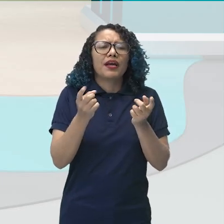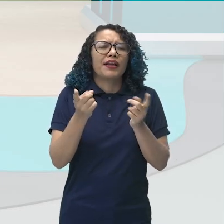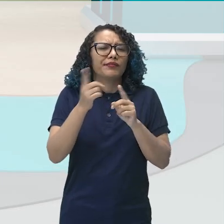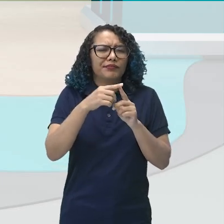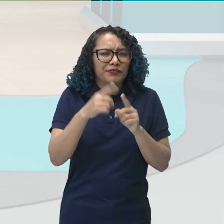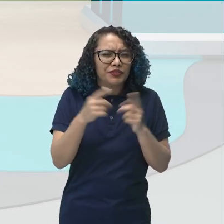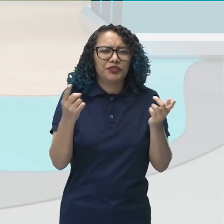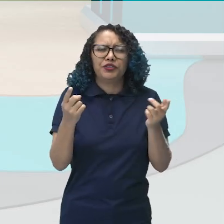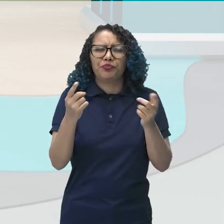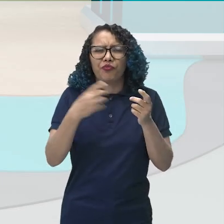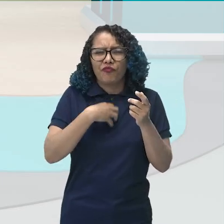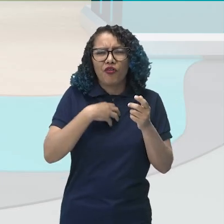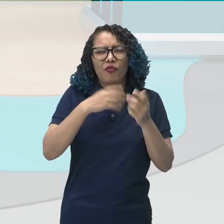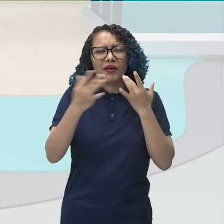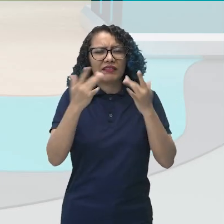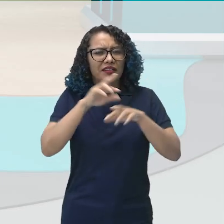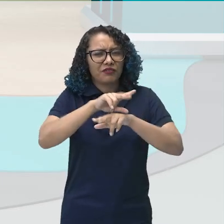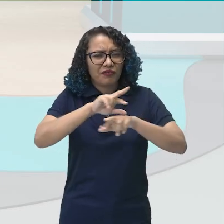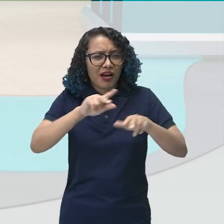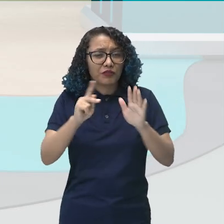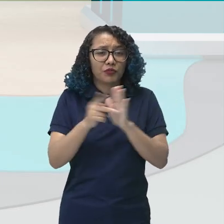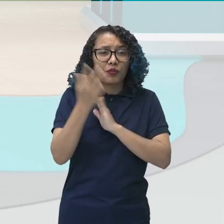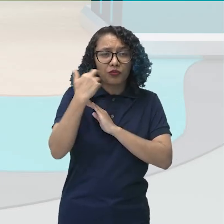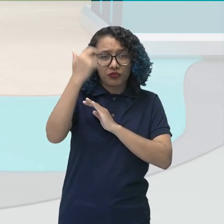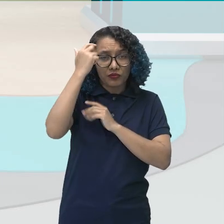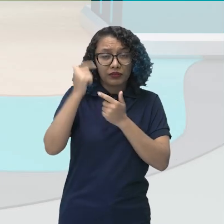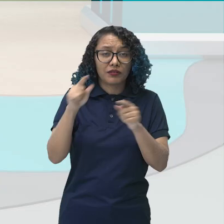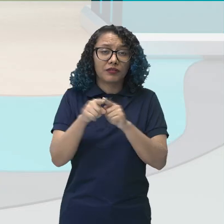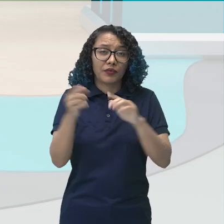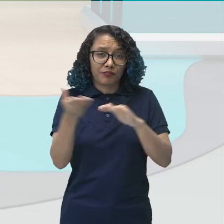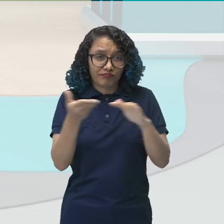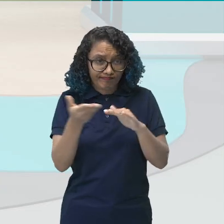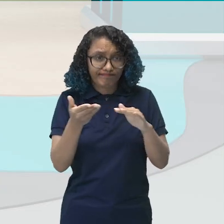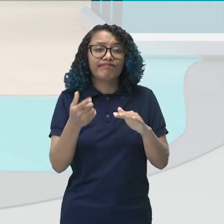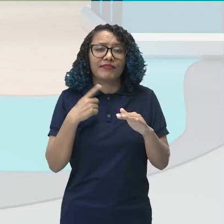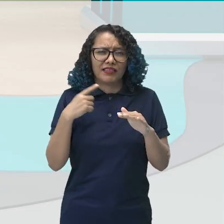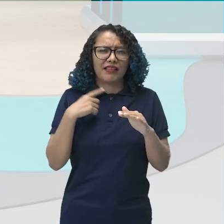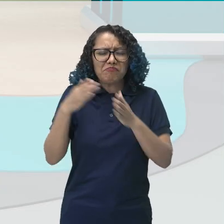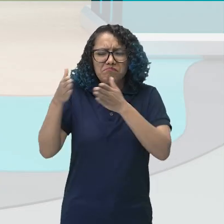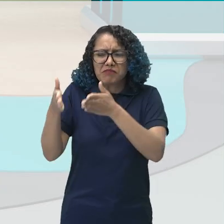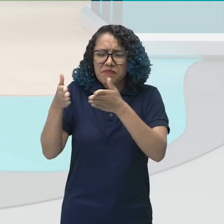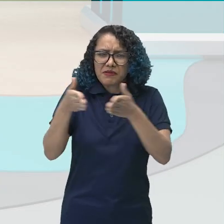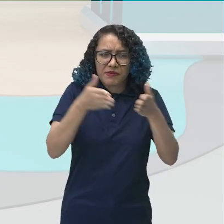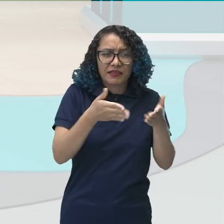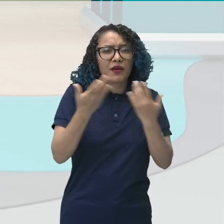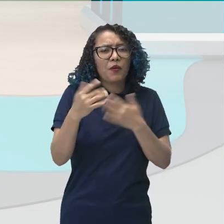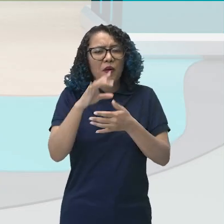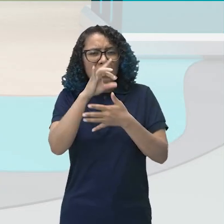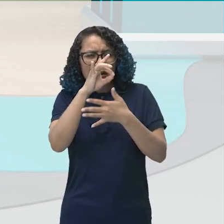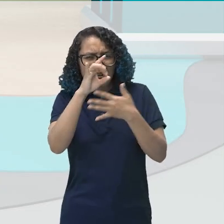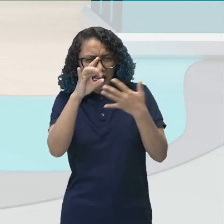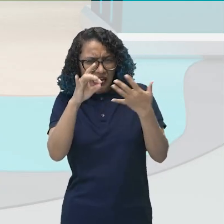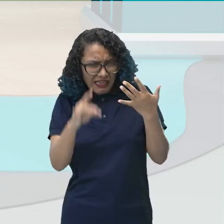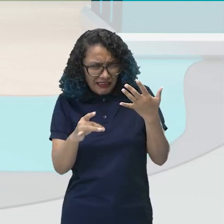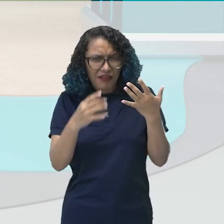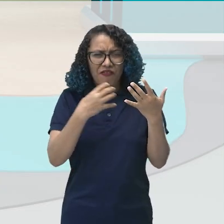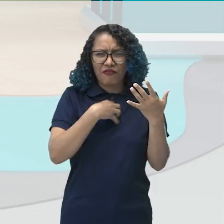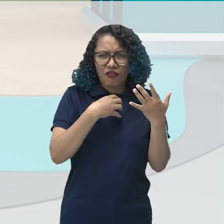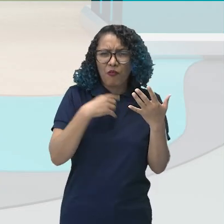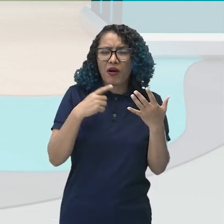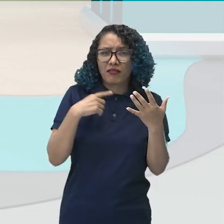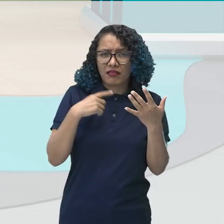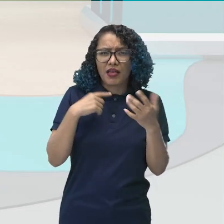estilos e gêneros teatrais da diversidade cultural, tradicional e contemporânea. Cada estilo